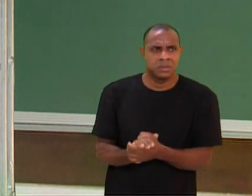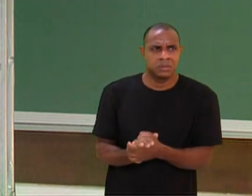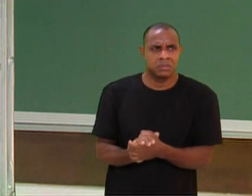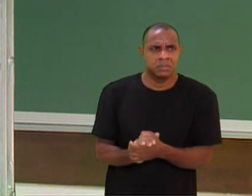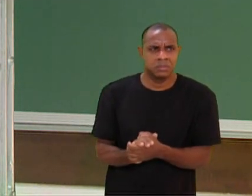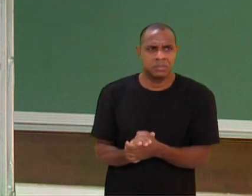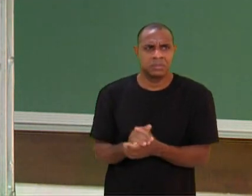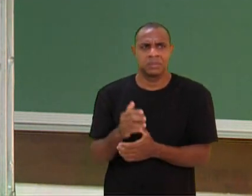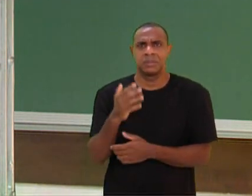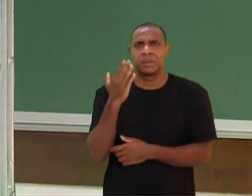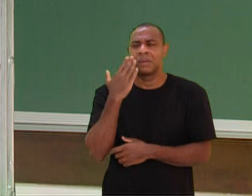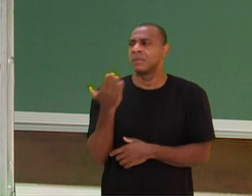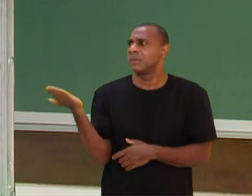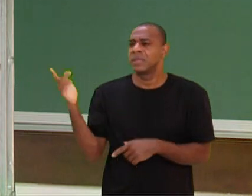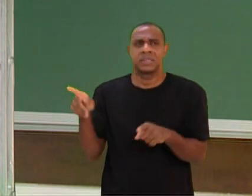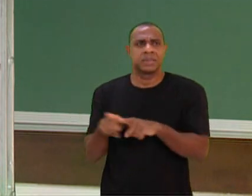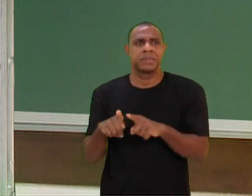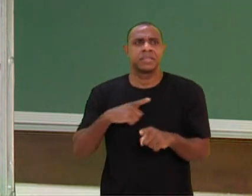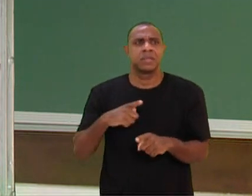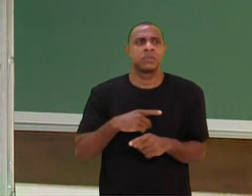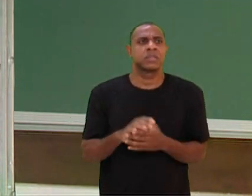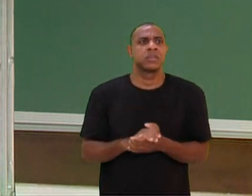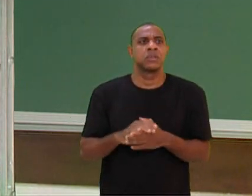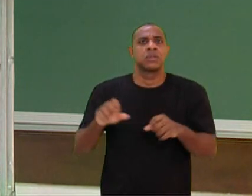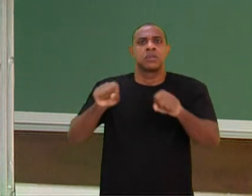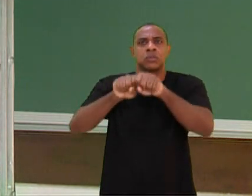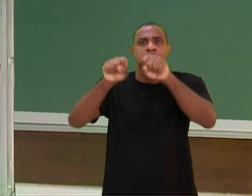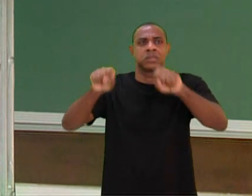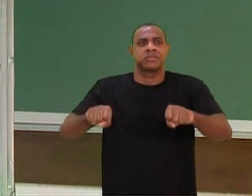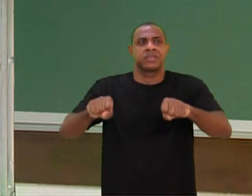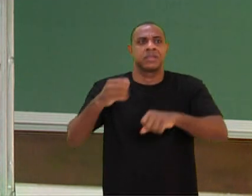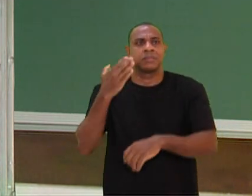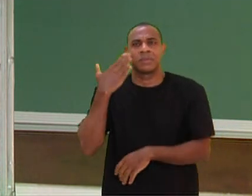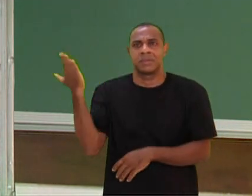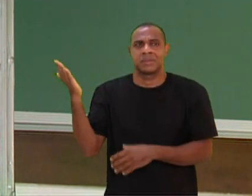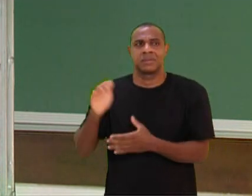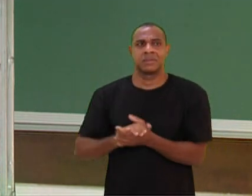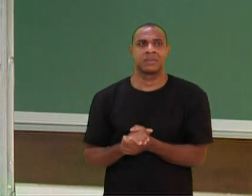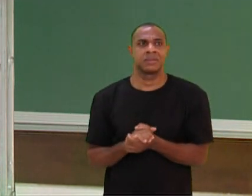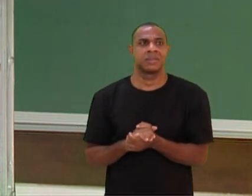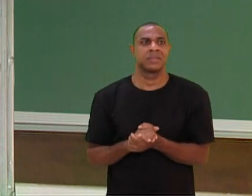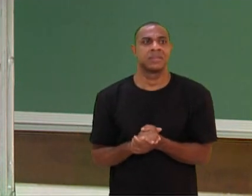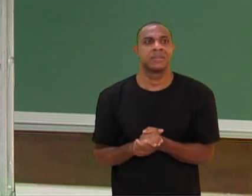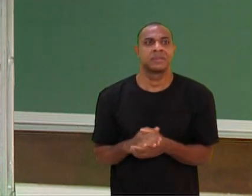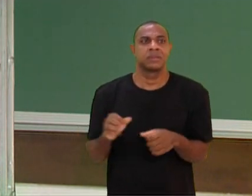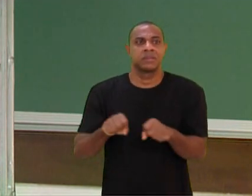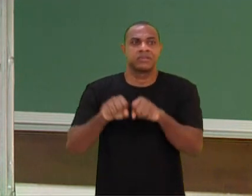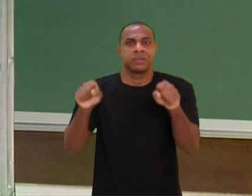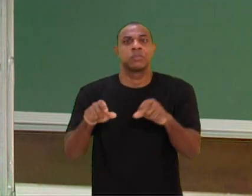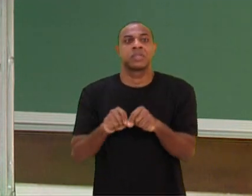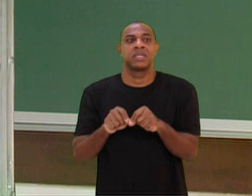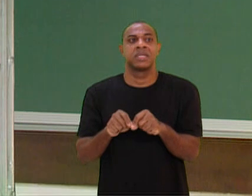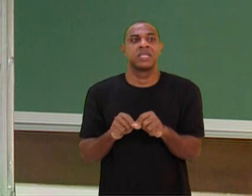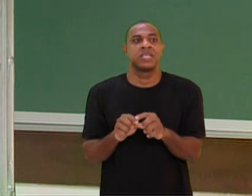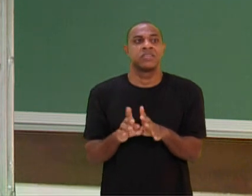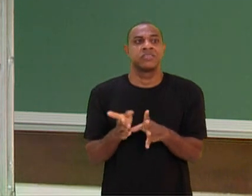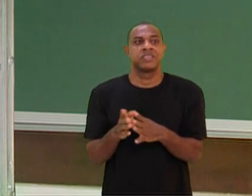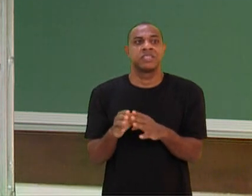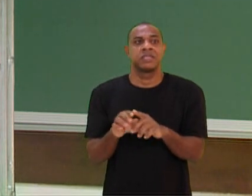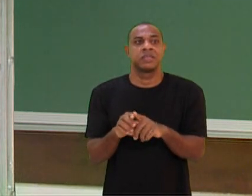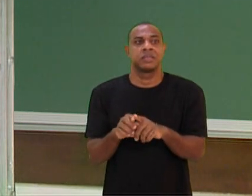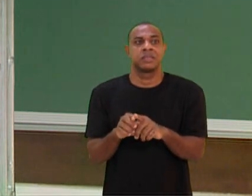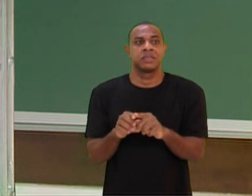que nós temos o Sistema Internacional de Medidas, certo? Que é o quilograma por metro cúbico. Então, o que a gente precisa aqui antes de mais